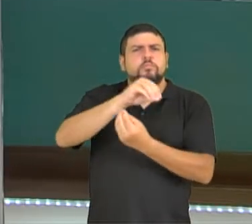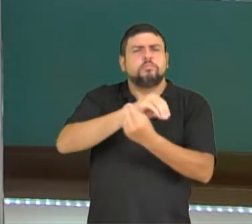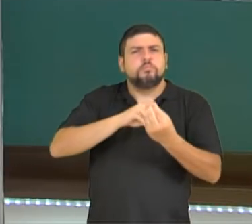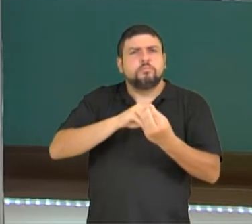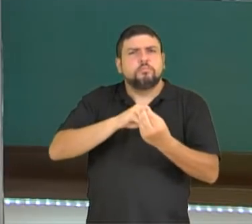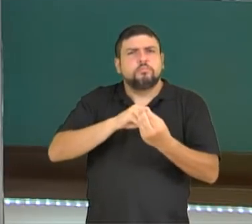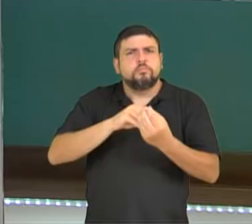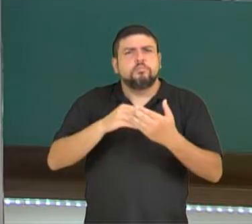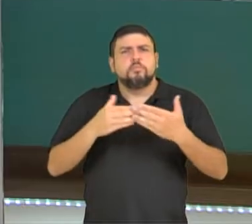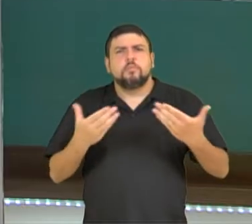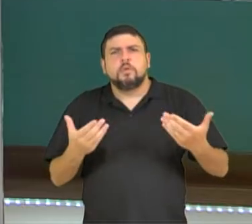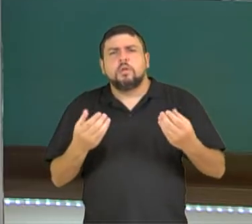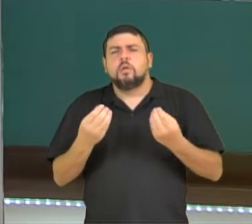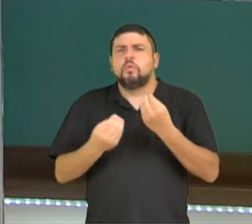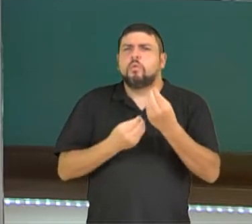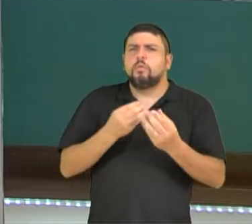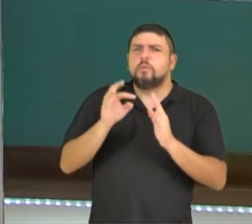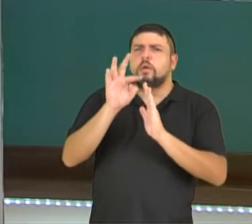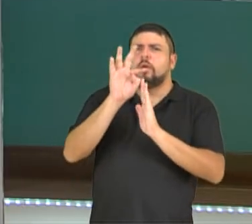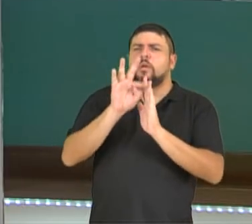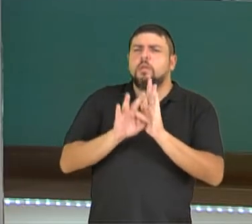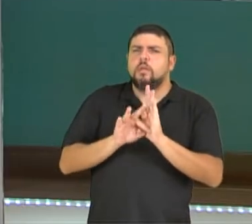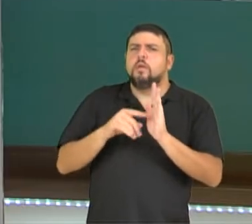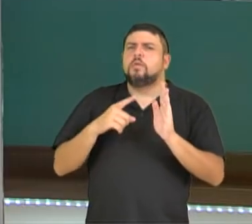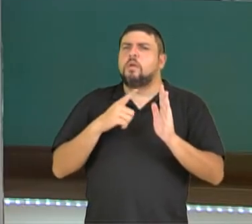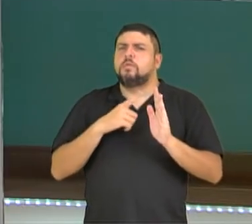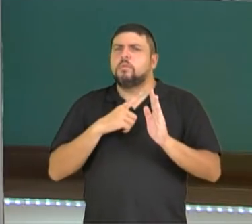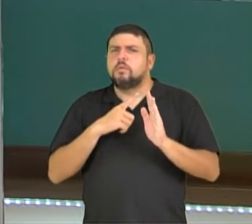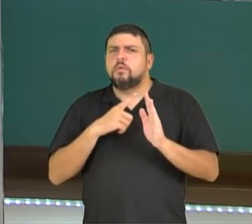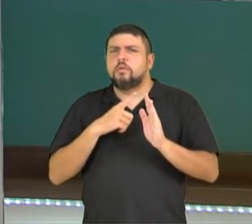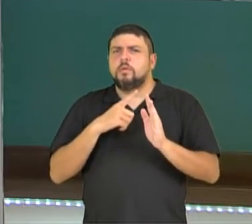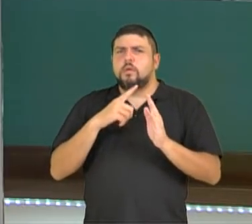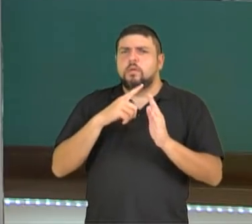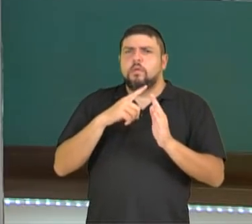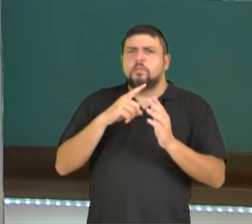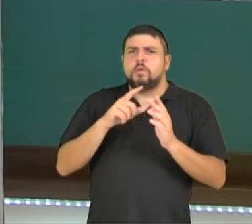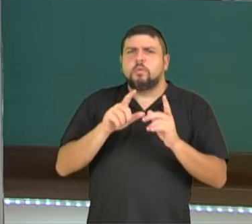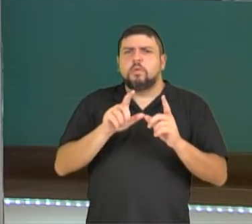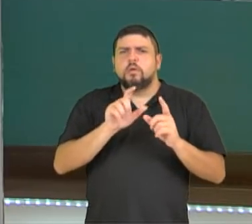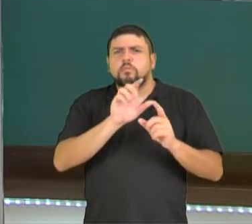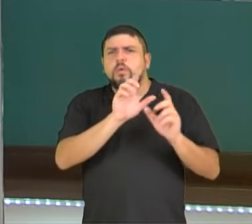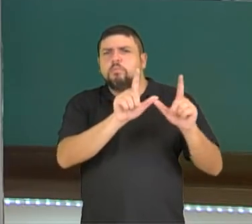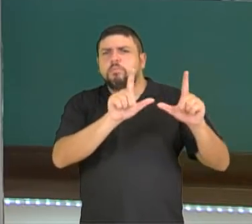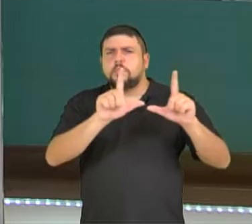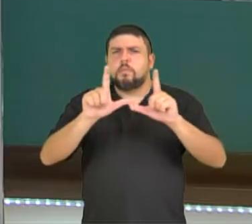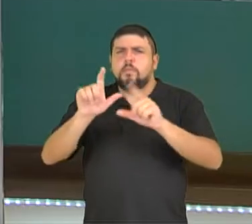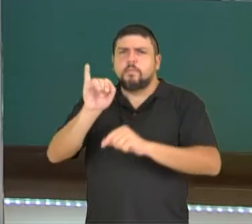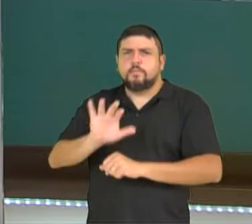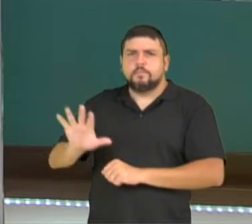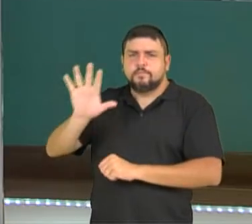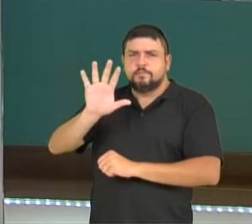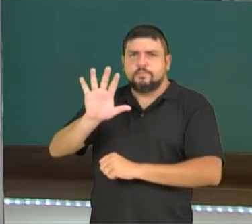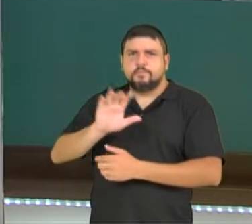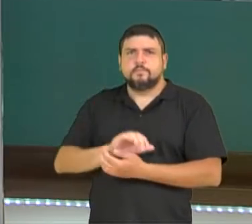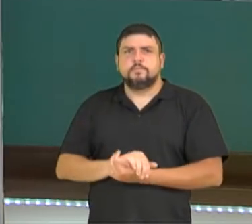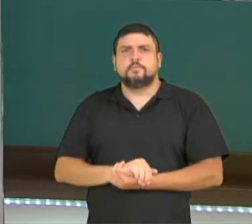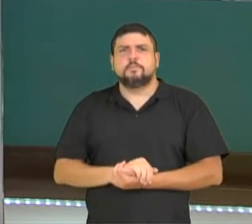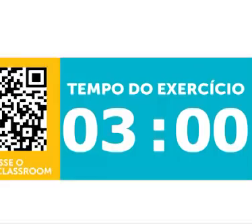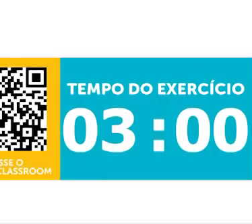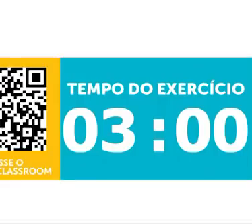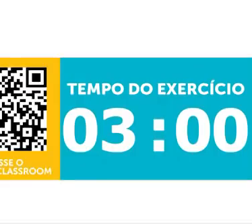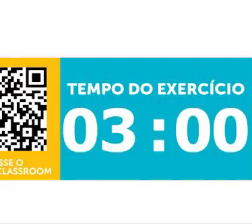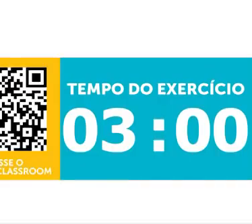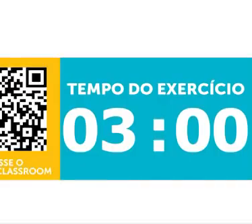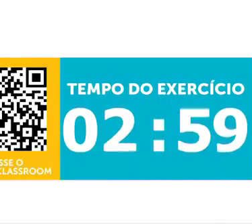que compõem várias imagens, que é composto, que são compostos por várias imagens. Comece.